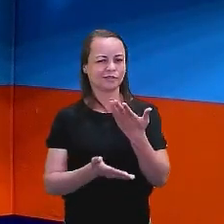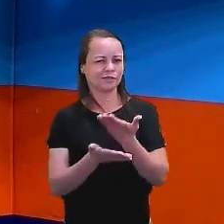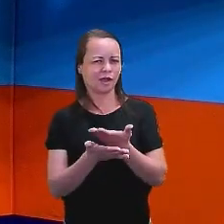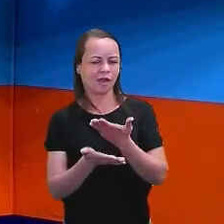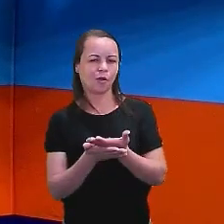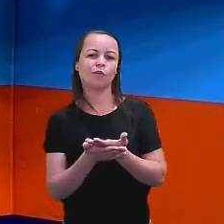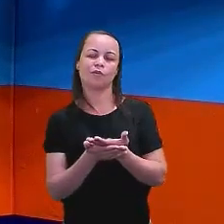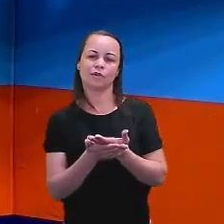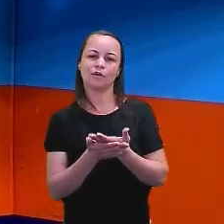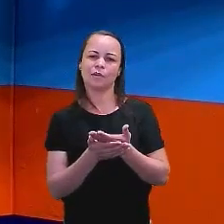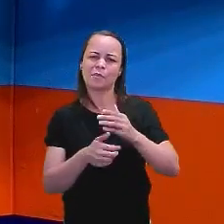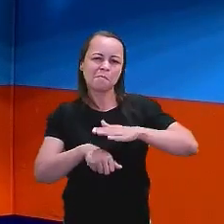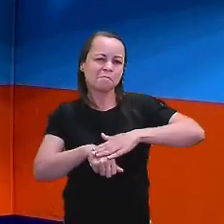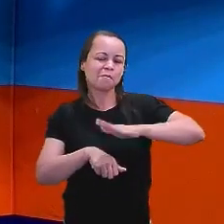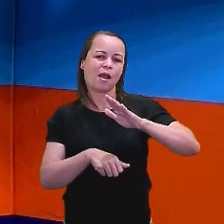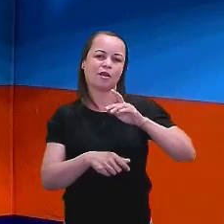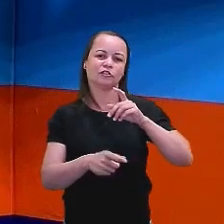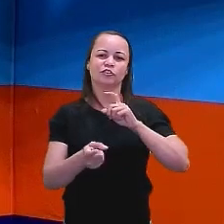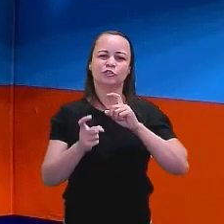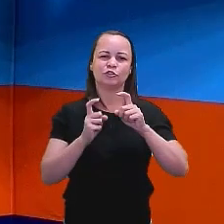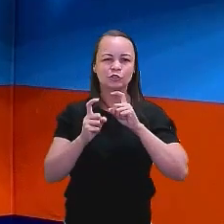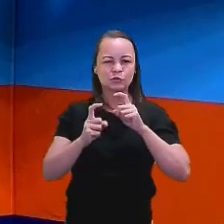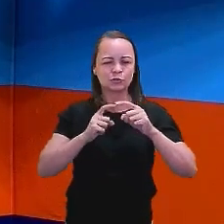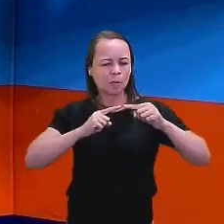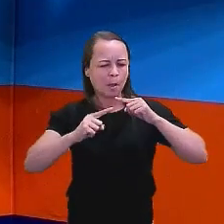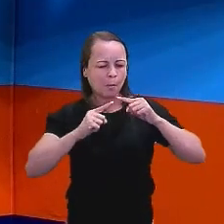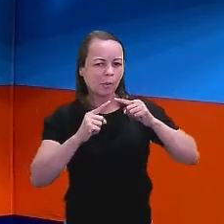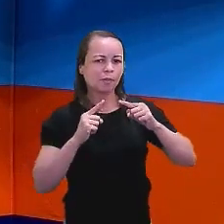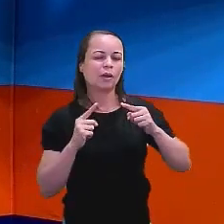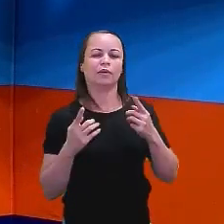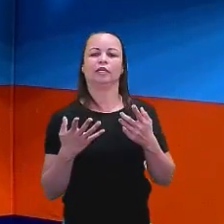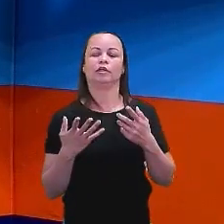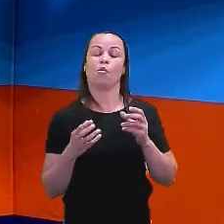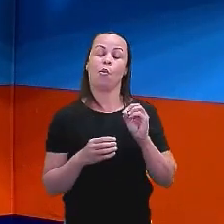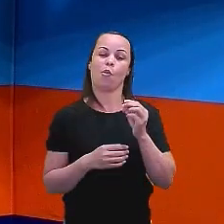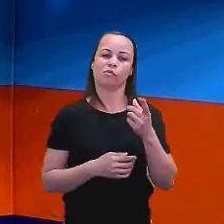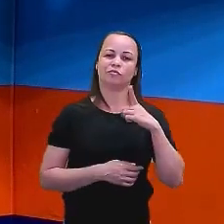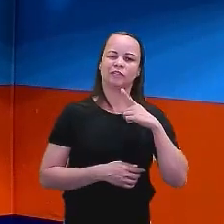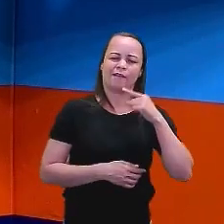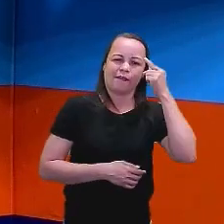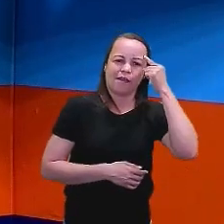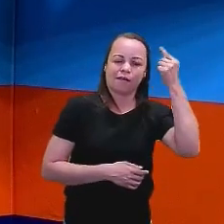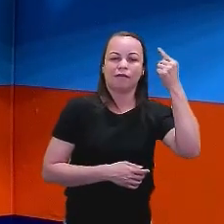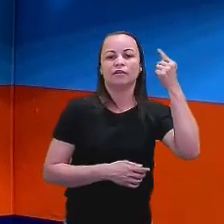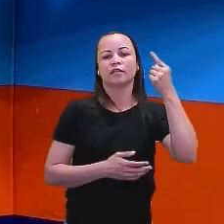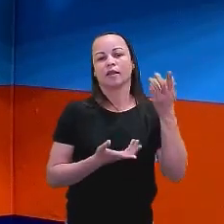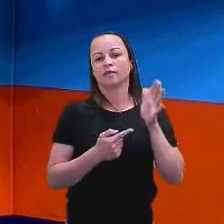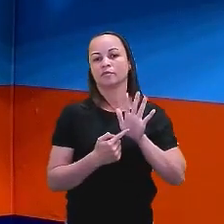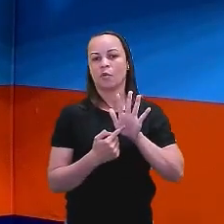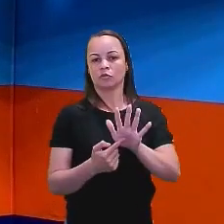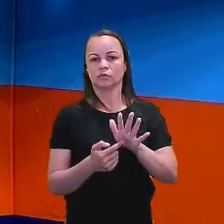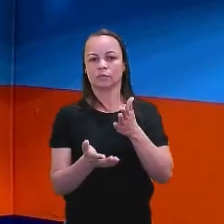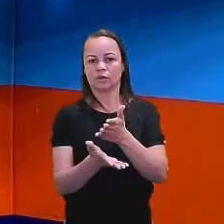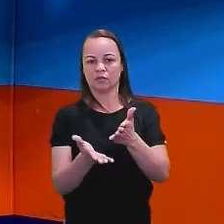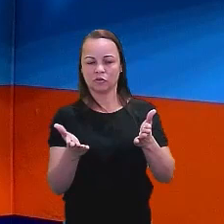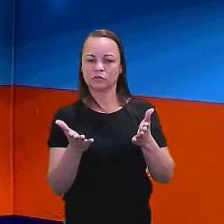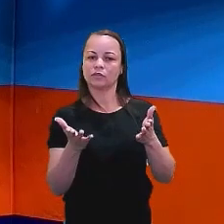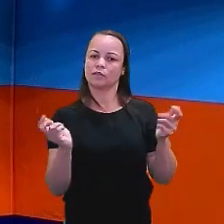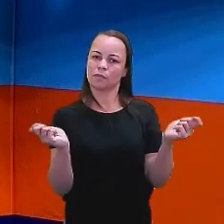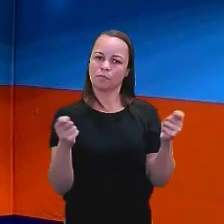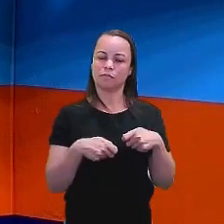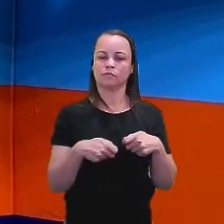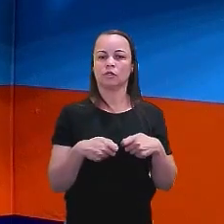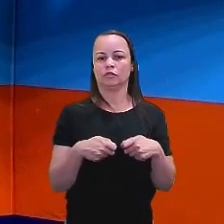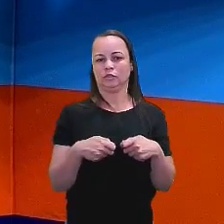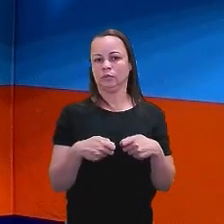muito mais discursiva, ou ela tem uma ideia de trazer essa possibilidade